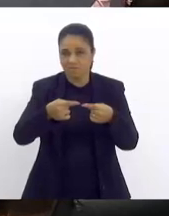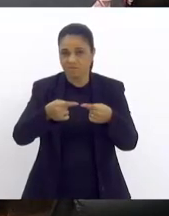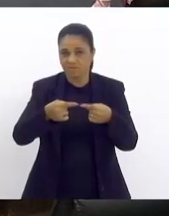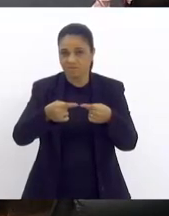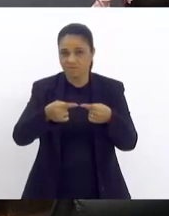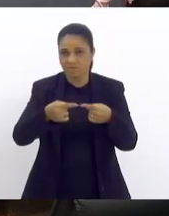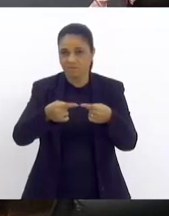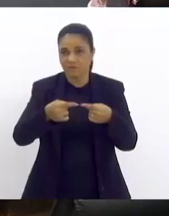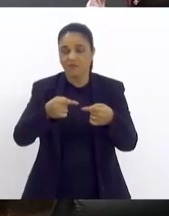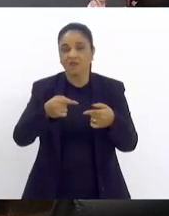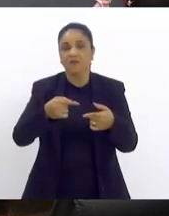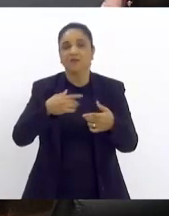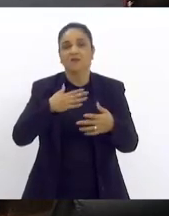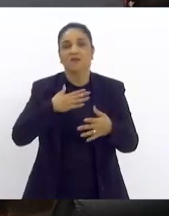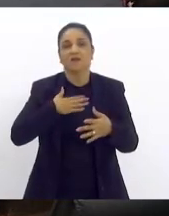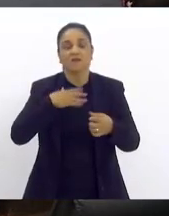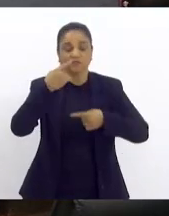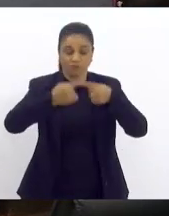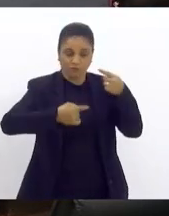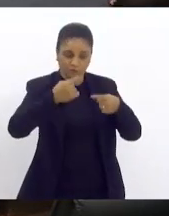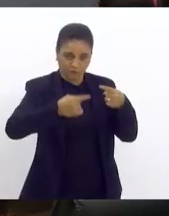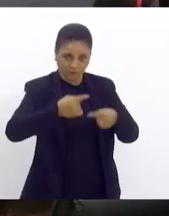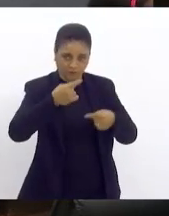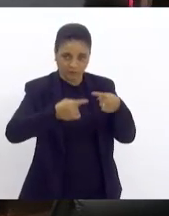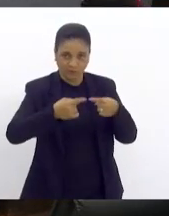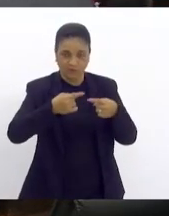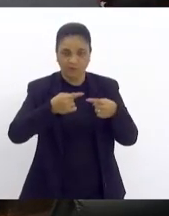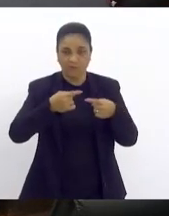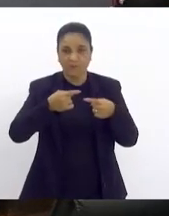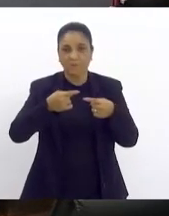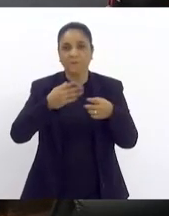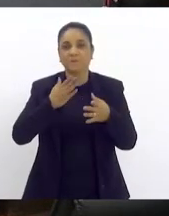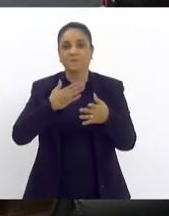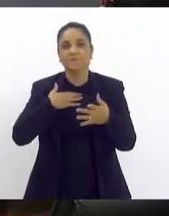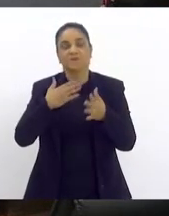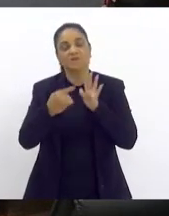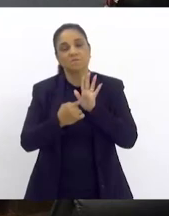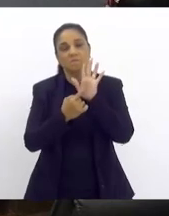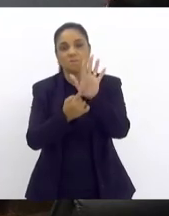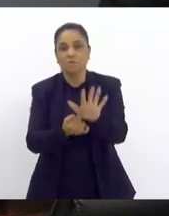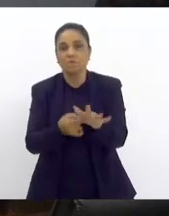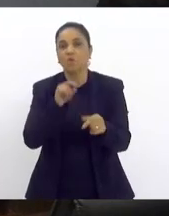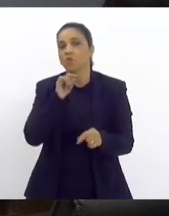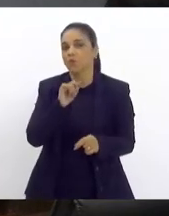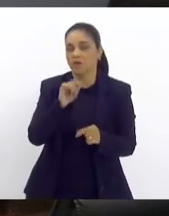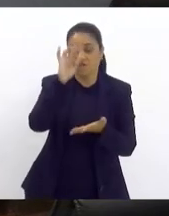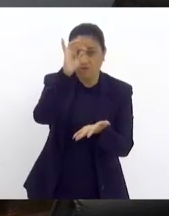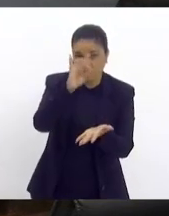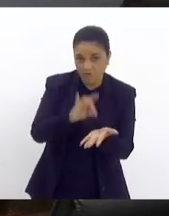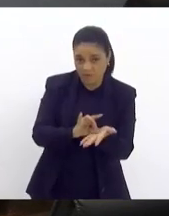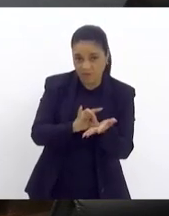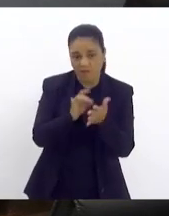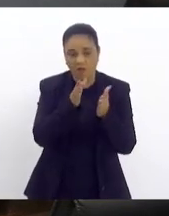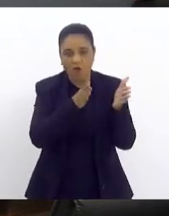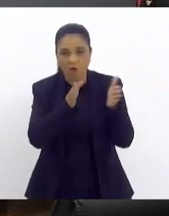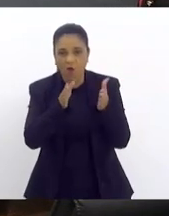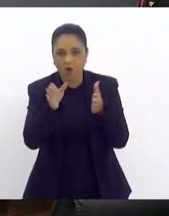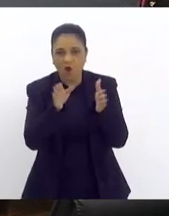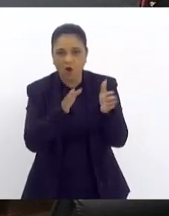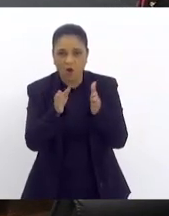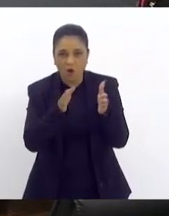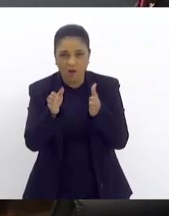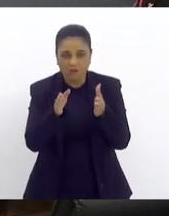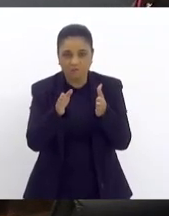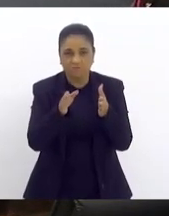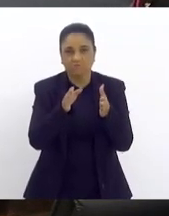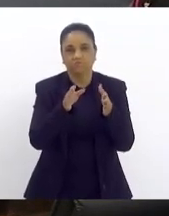emendar discussão a senhora Presidente é para trazer aqui um Na verdade uma questão de ordem em